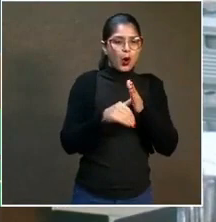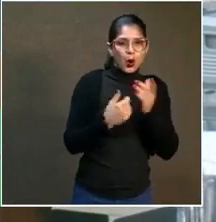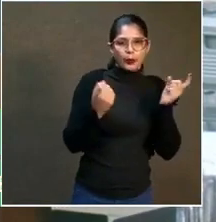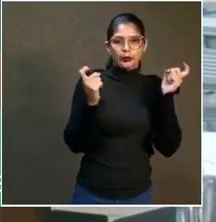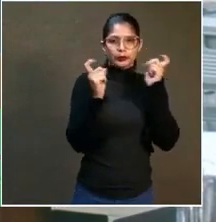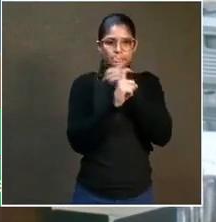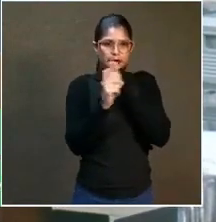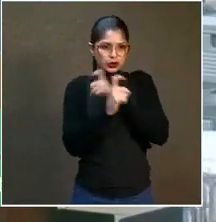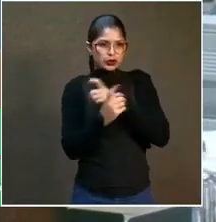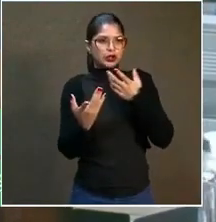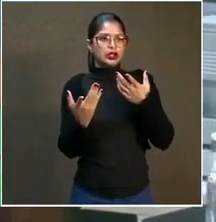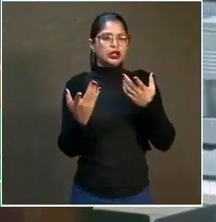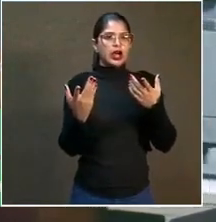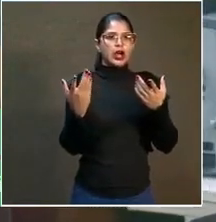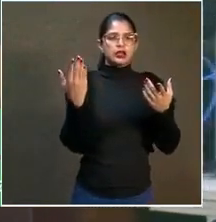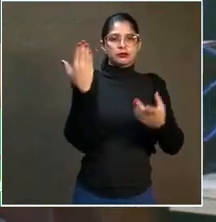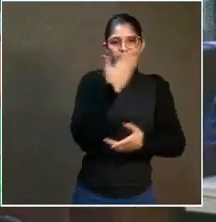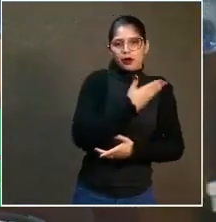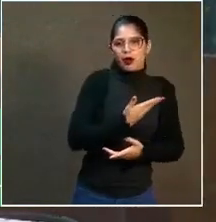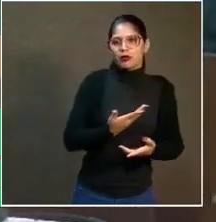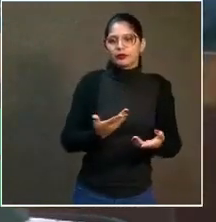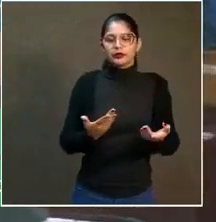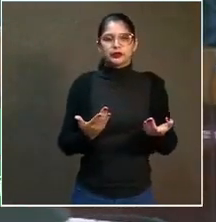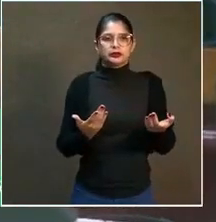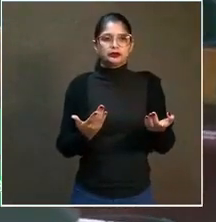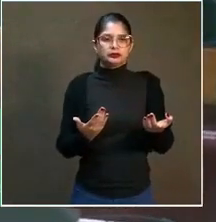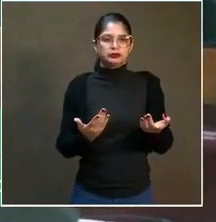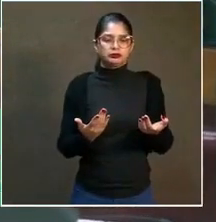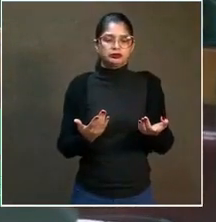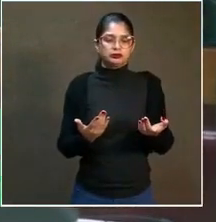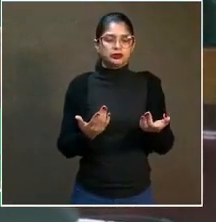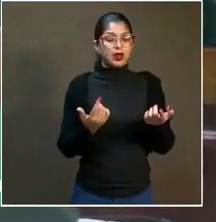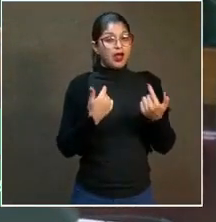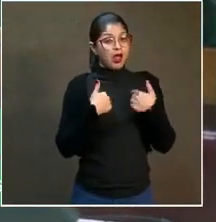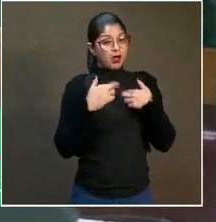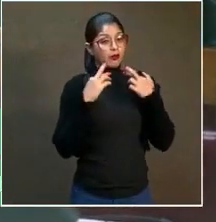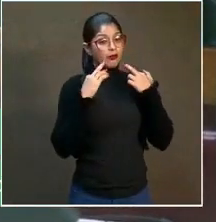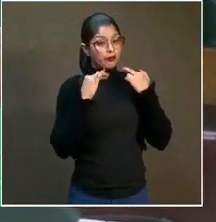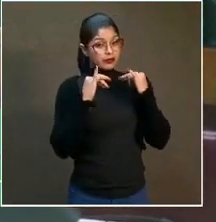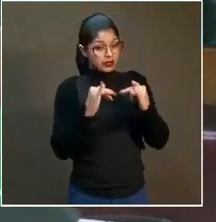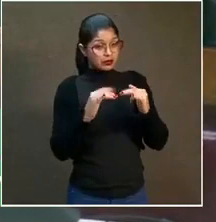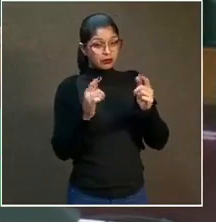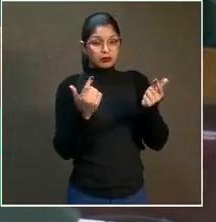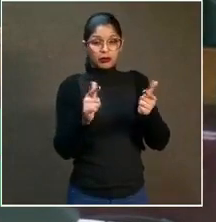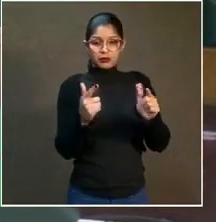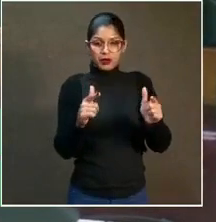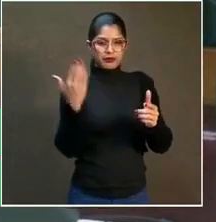Não teve fraude processual, excelências. Vai lá no depoimento.